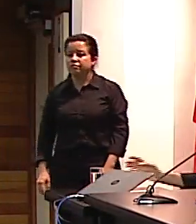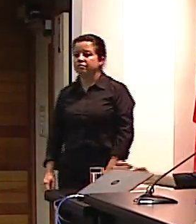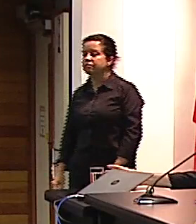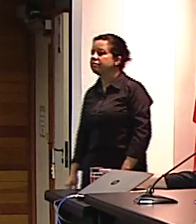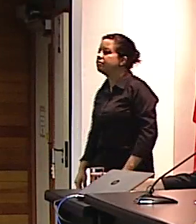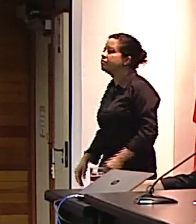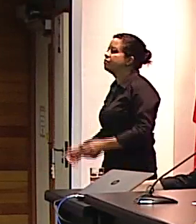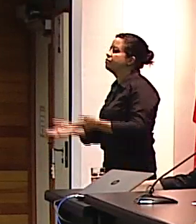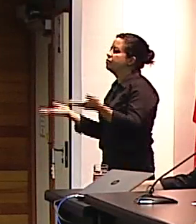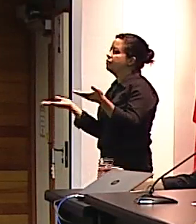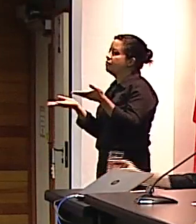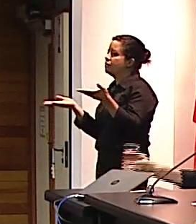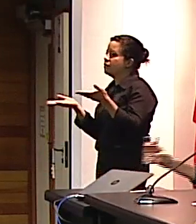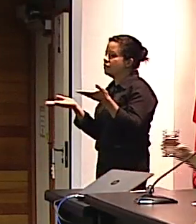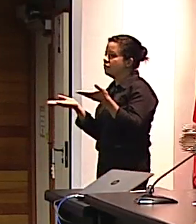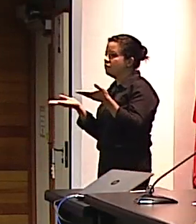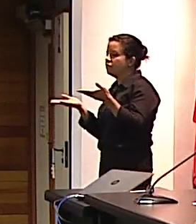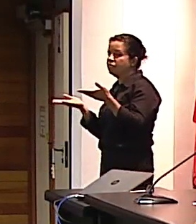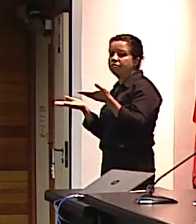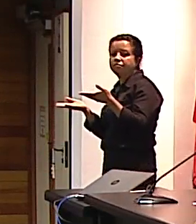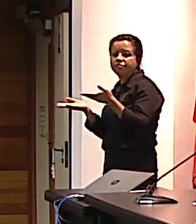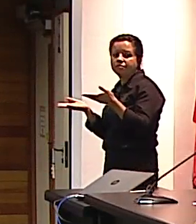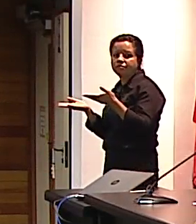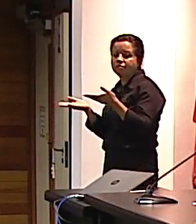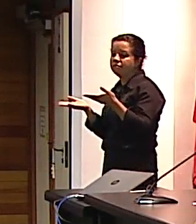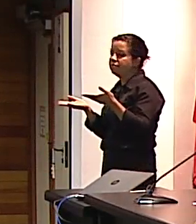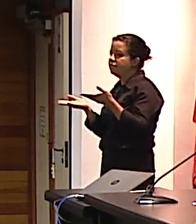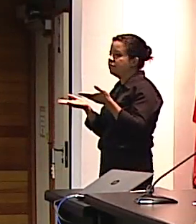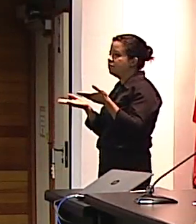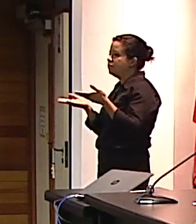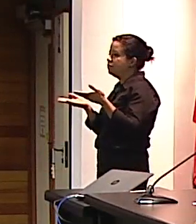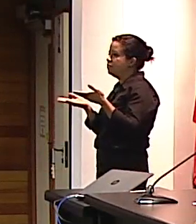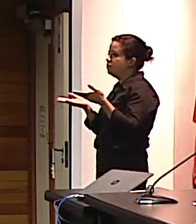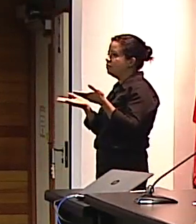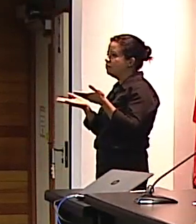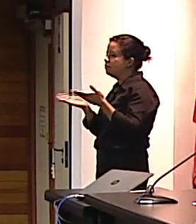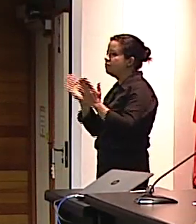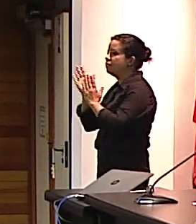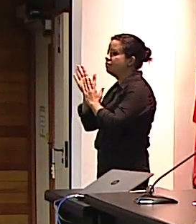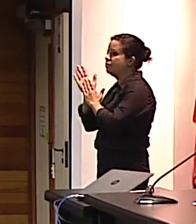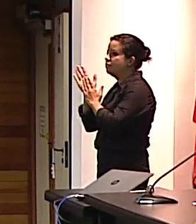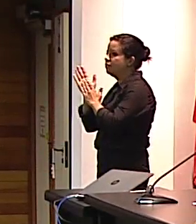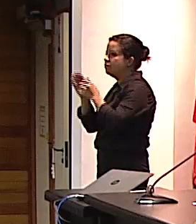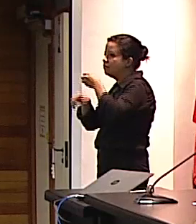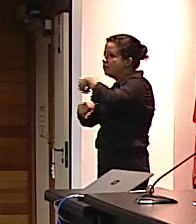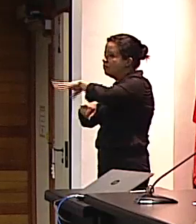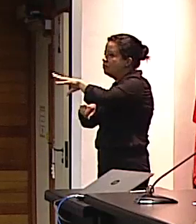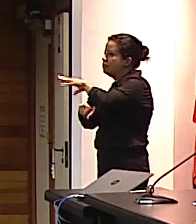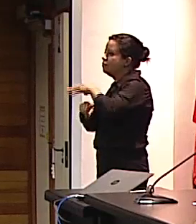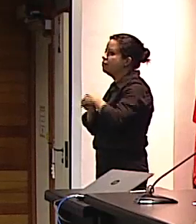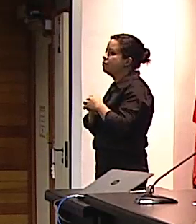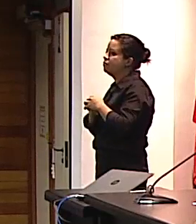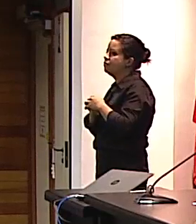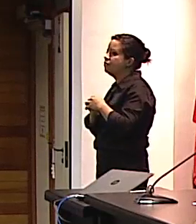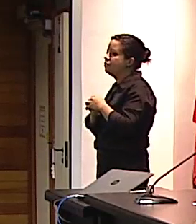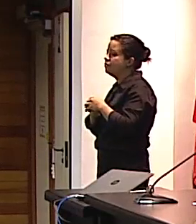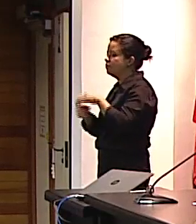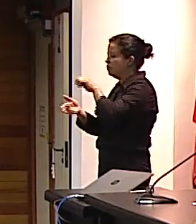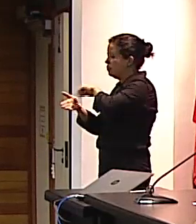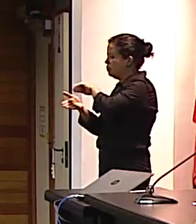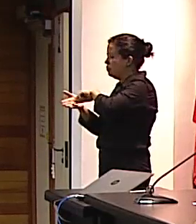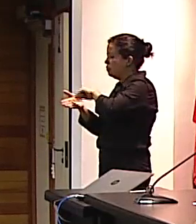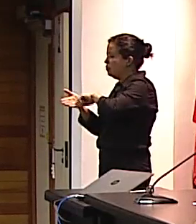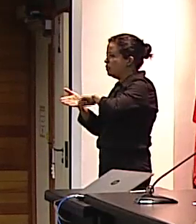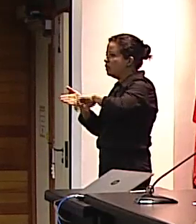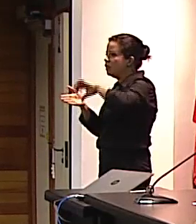Então, agora nós vamos fazer a seguinte proposta, encaminhamento. Eu anotei